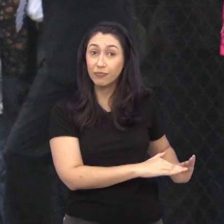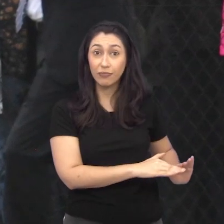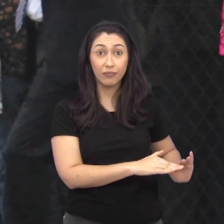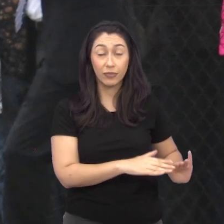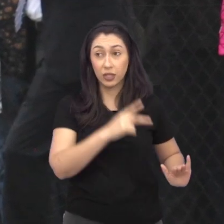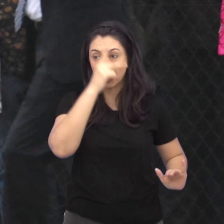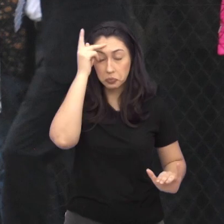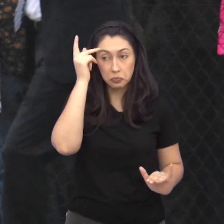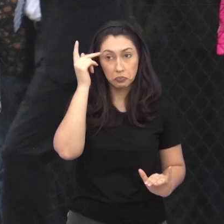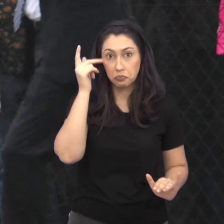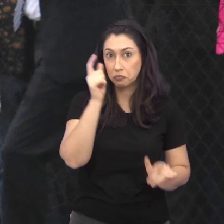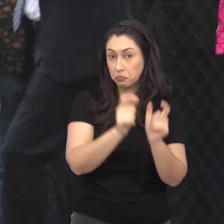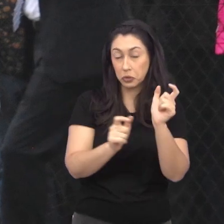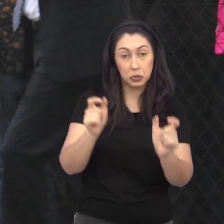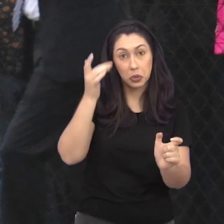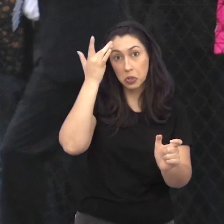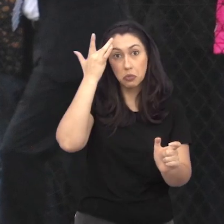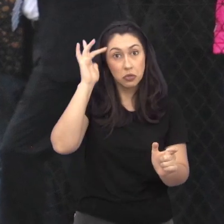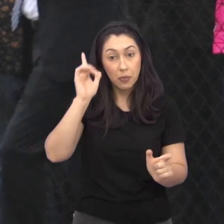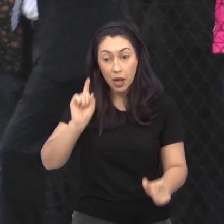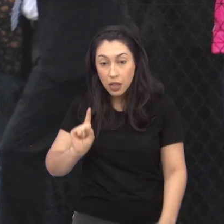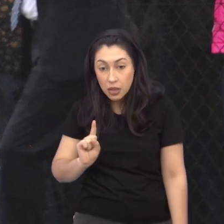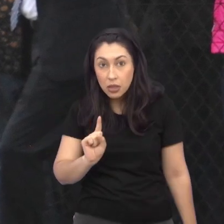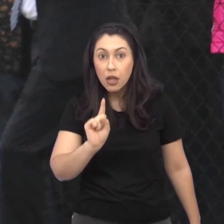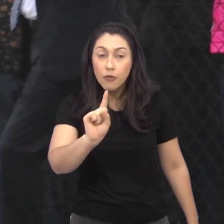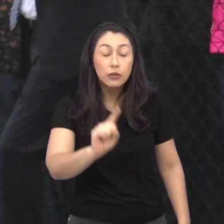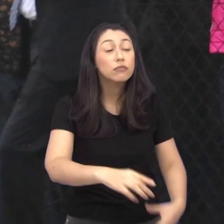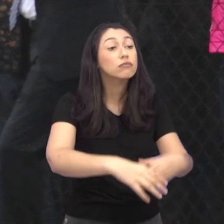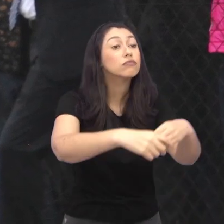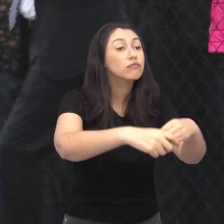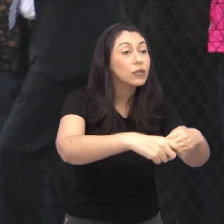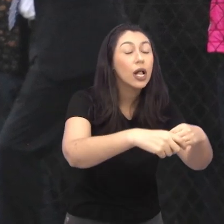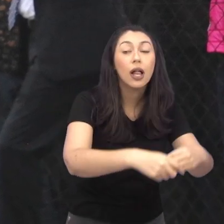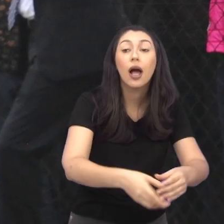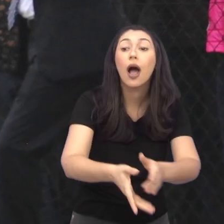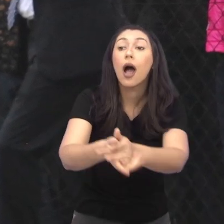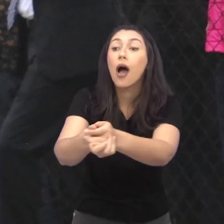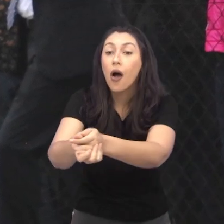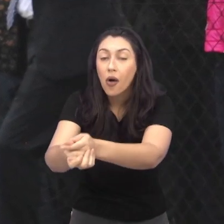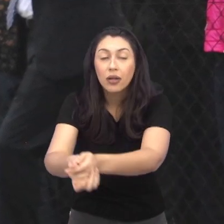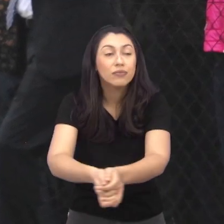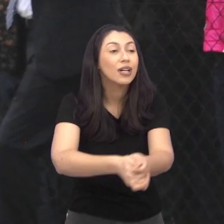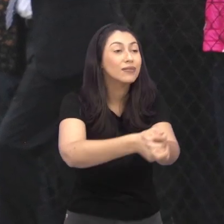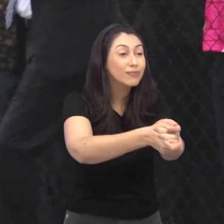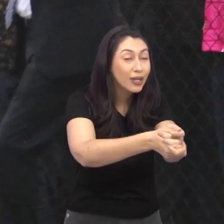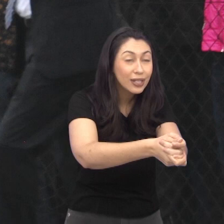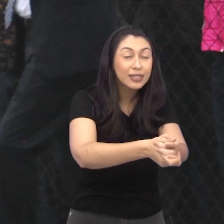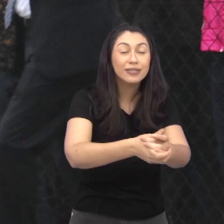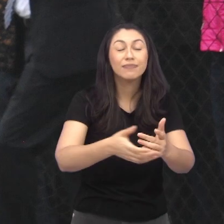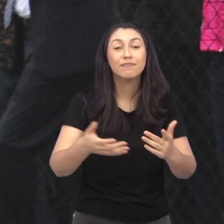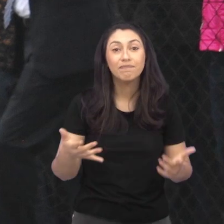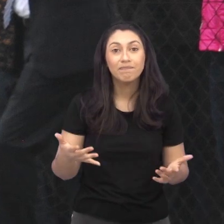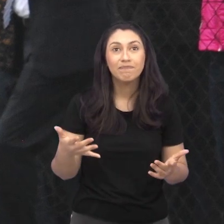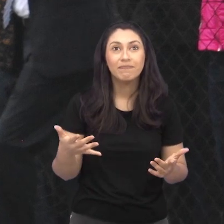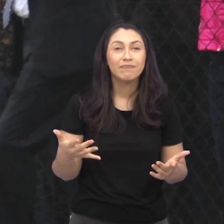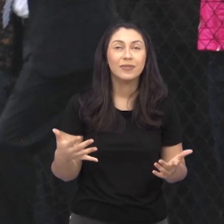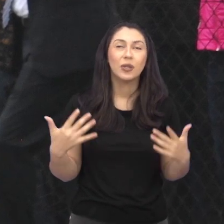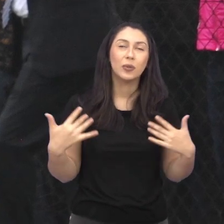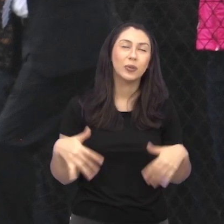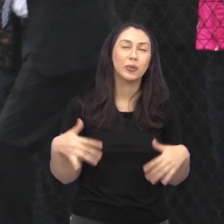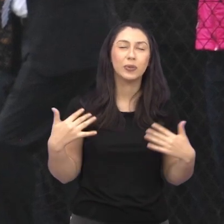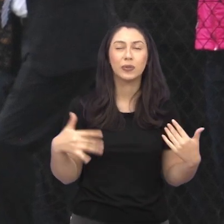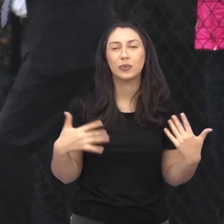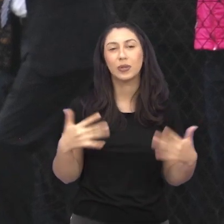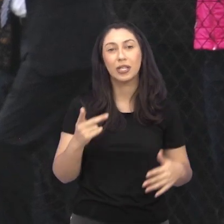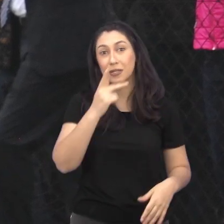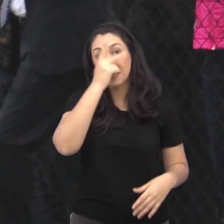previsto essa ida dele até o povo. Ele foi, cumprimentou algumas pessoas, acenou, e as pessoas foram assim,